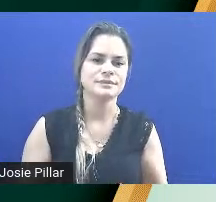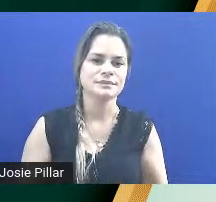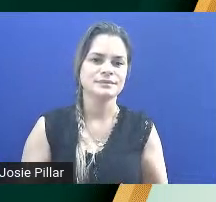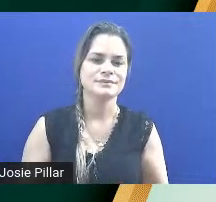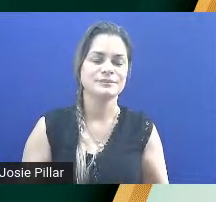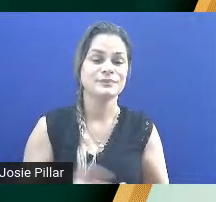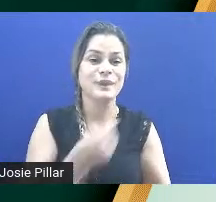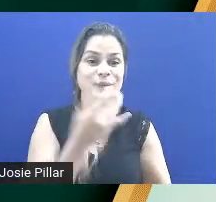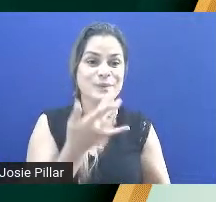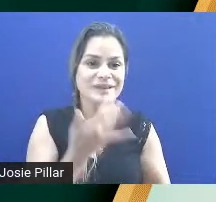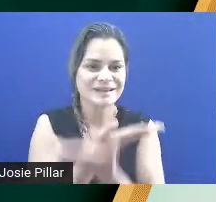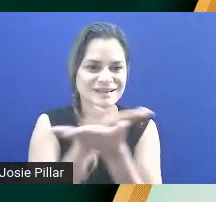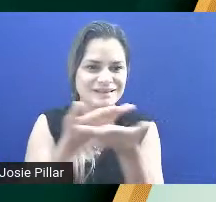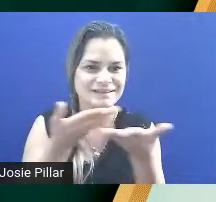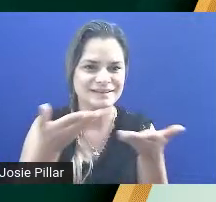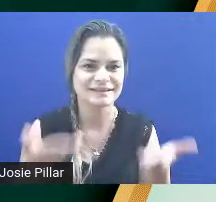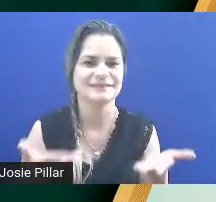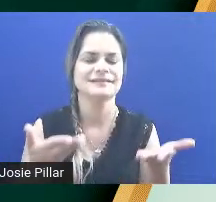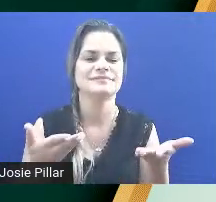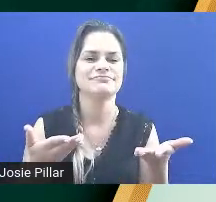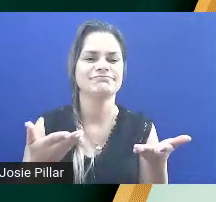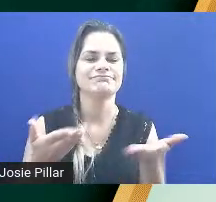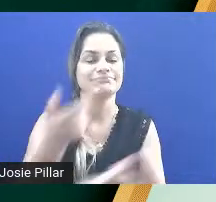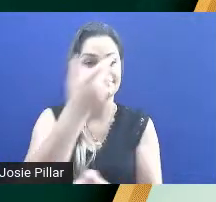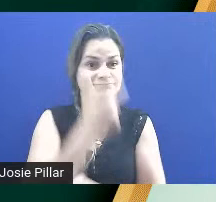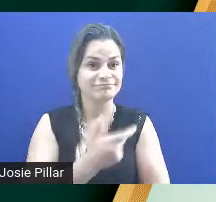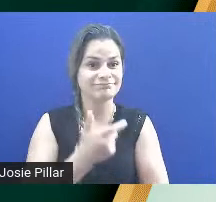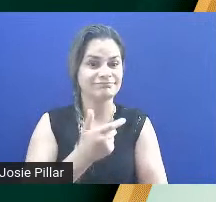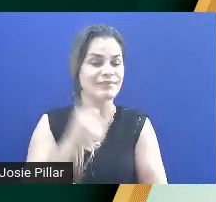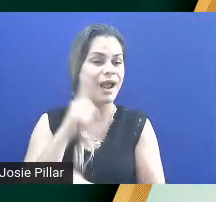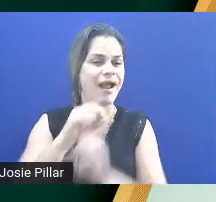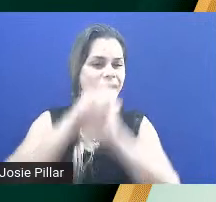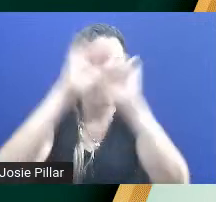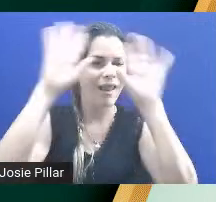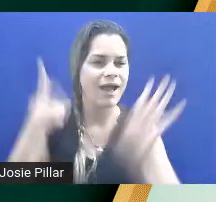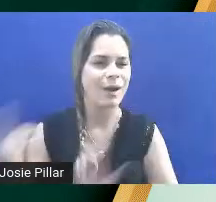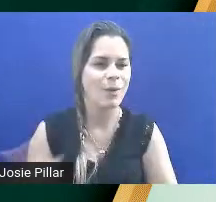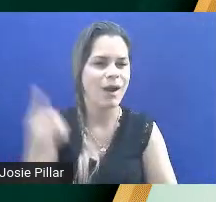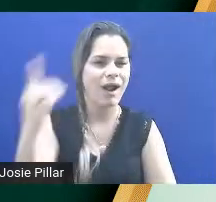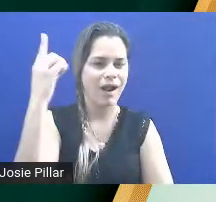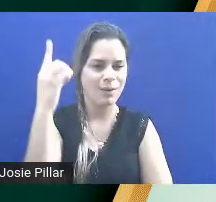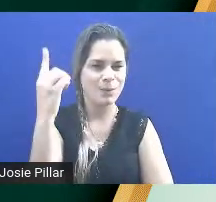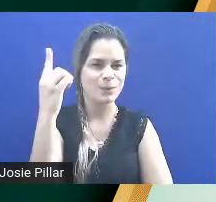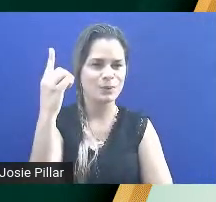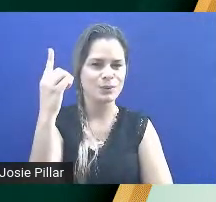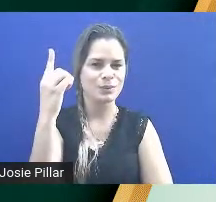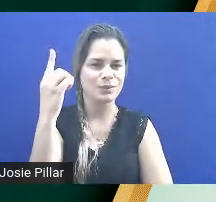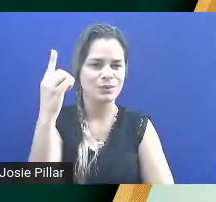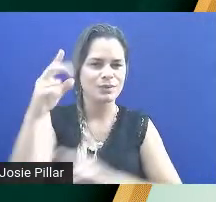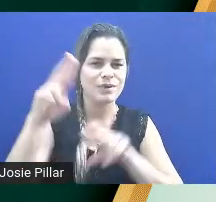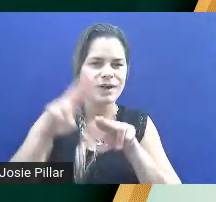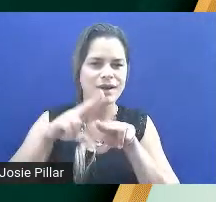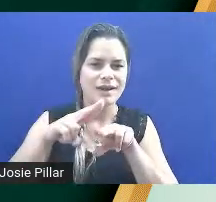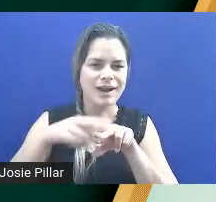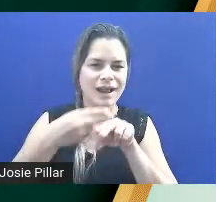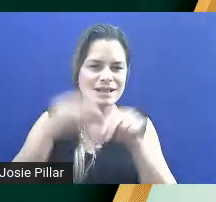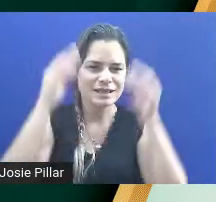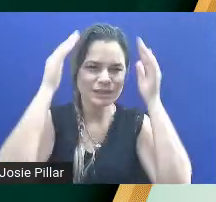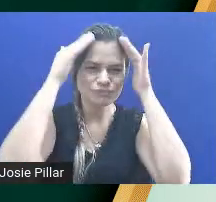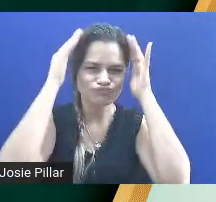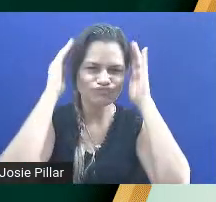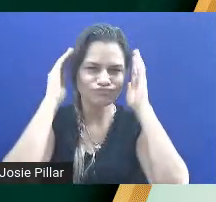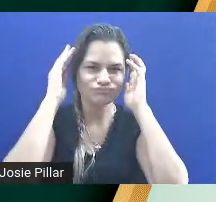Boa tarde a todos. Eu sou de pele clara, alto, tenho cabelos castanhos,